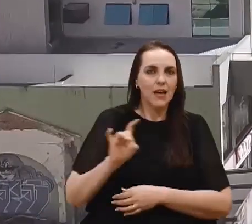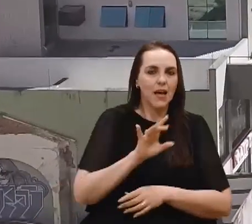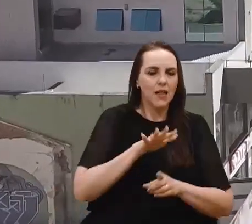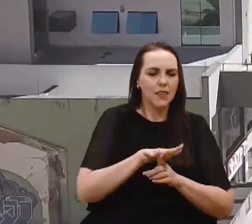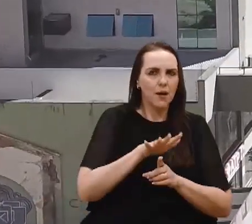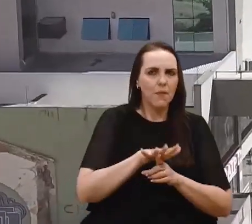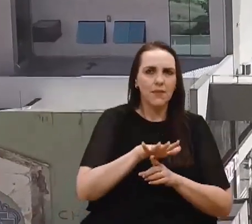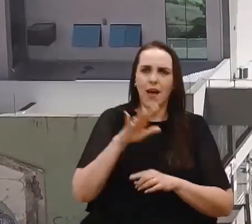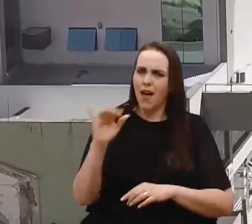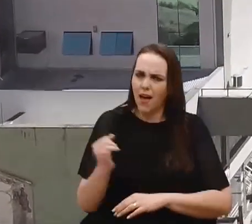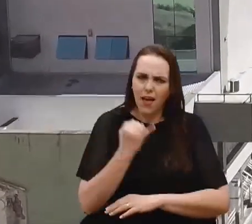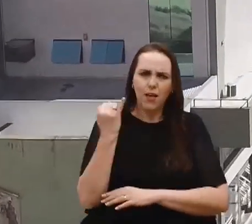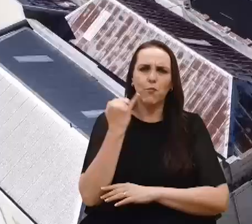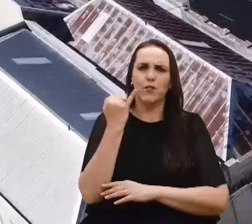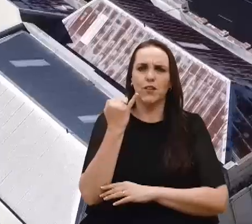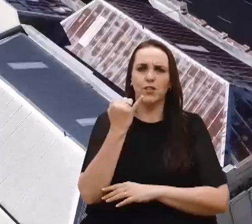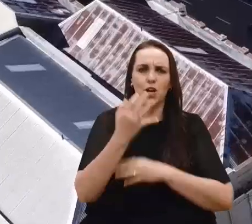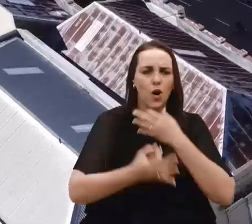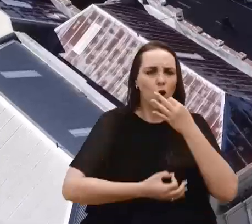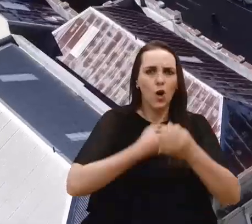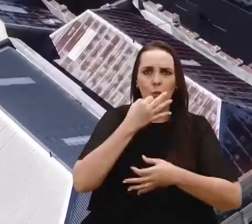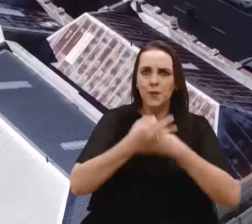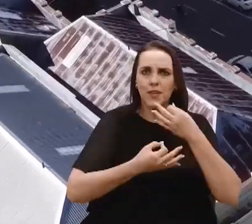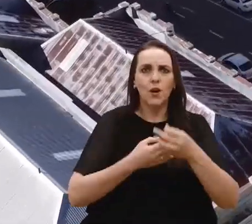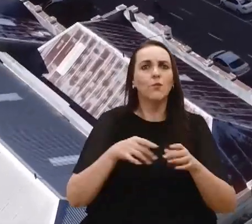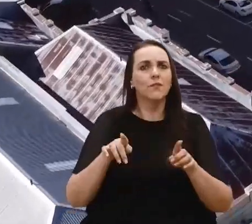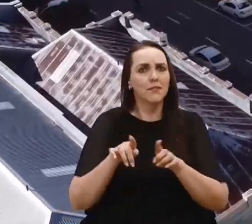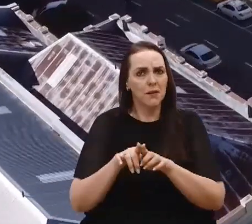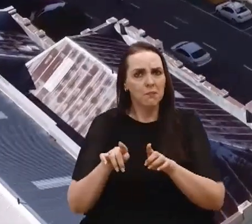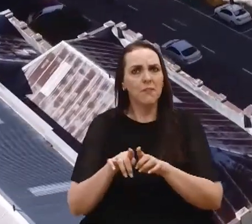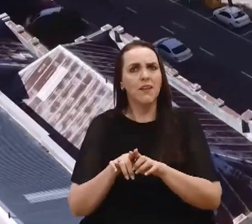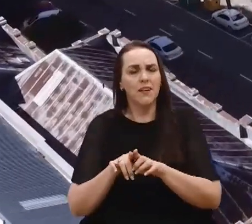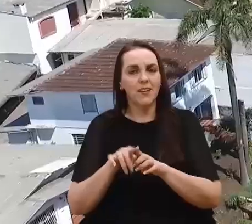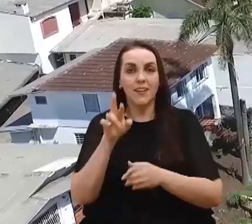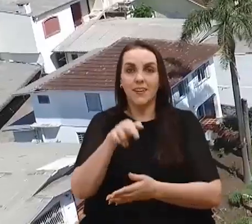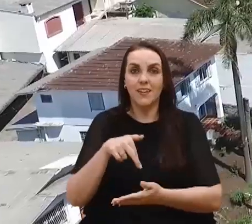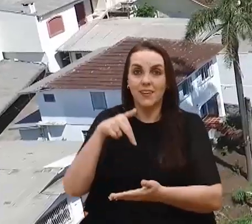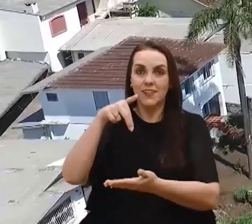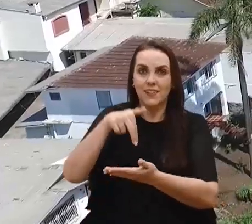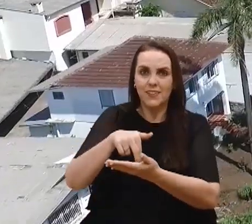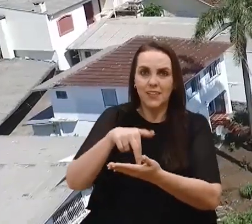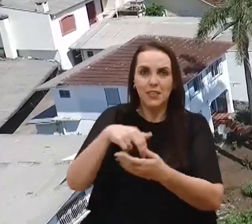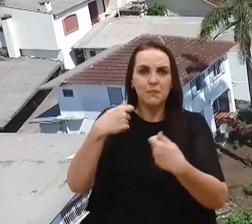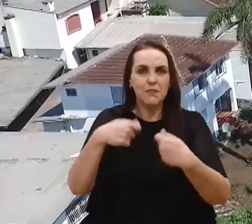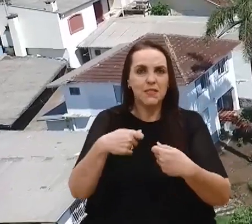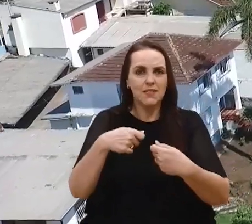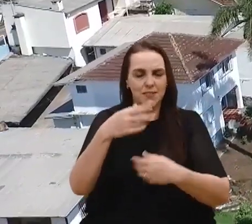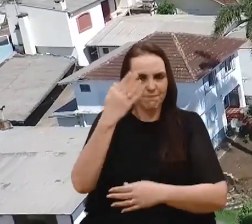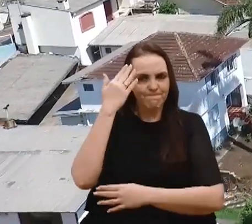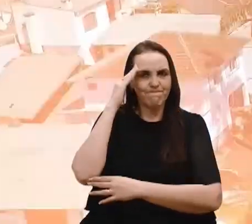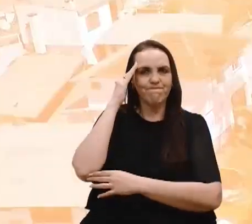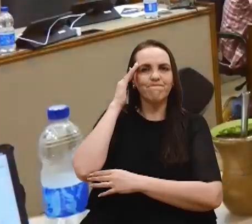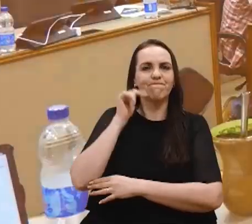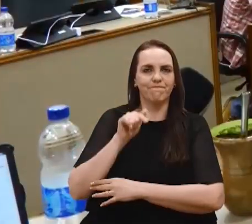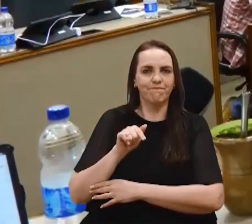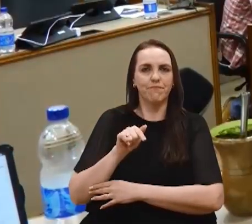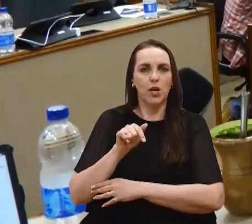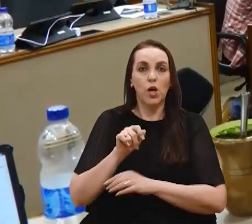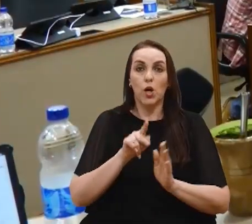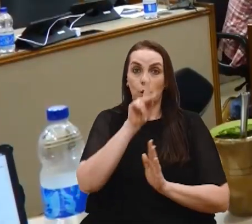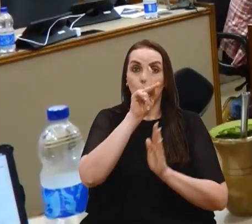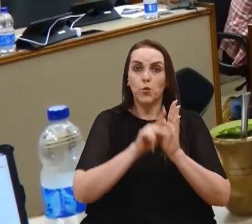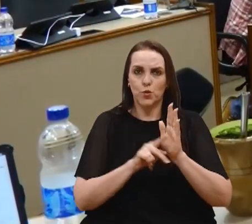Cada demanda importa, cada opinião conta muito e cada realidade precisa ser considerada.